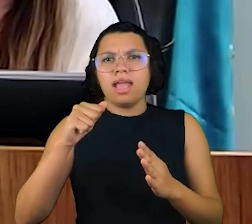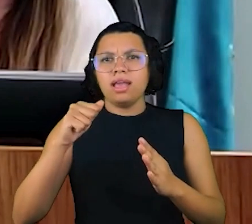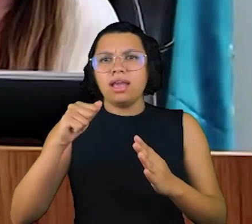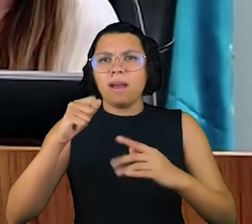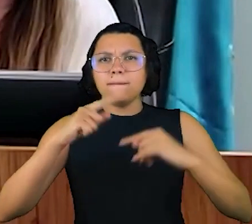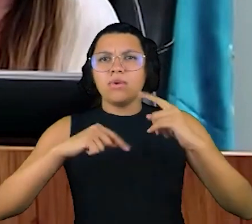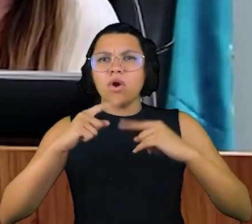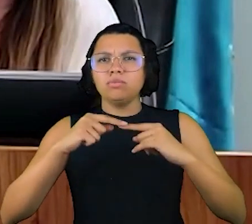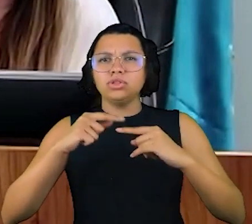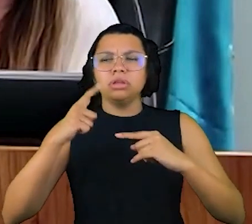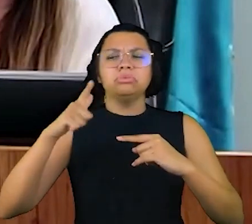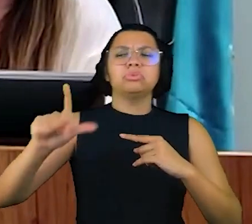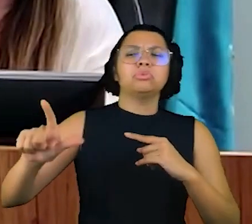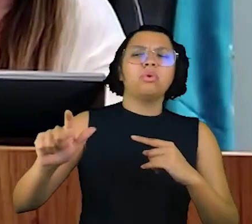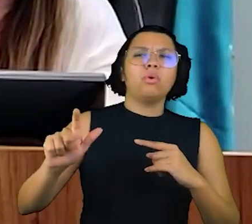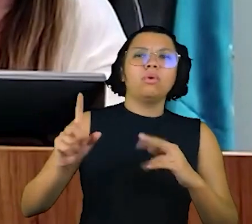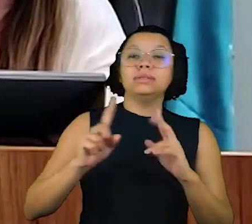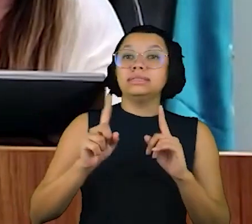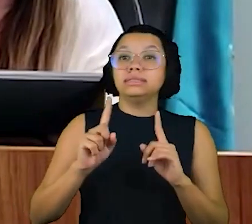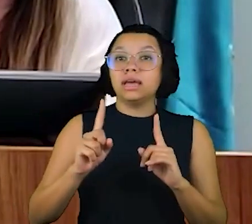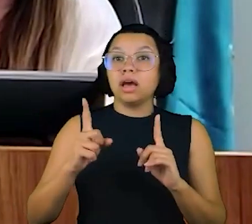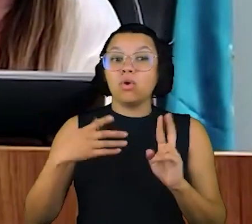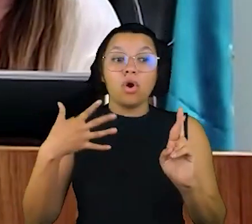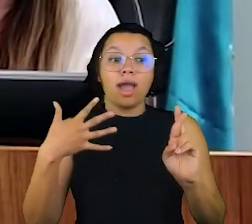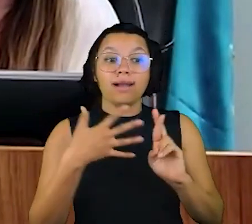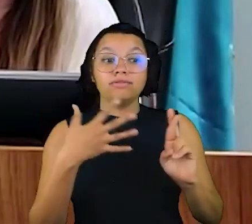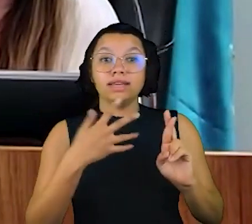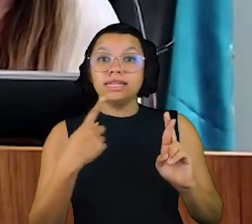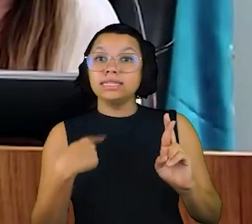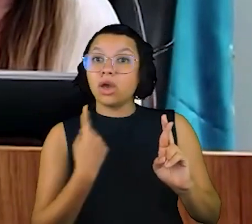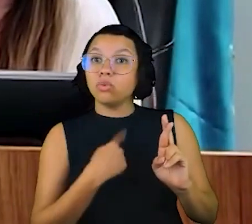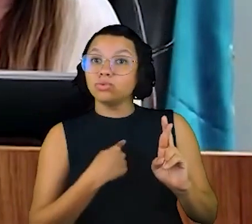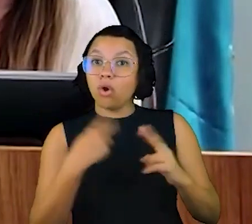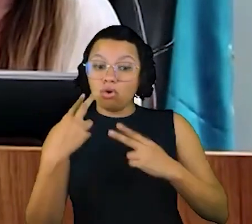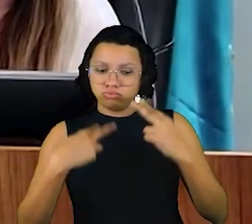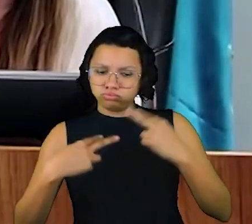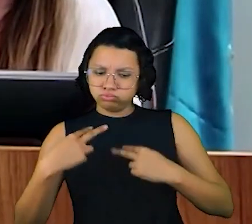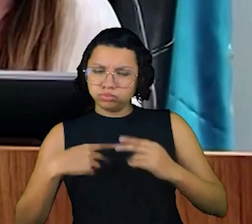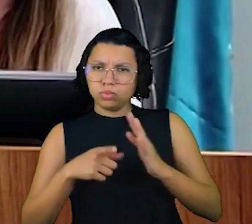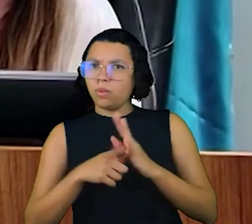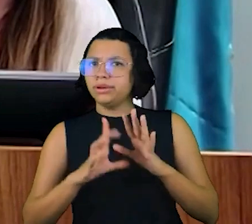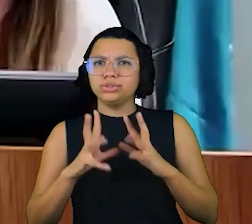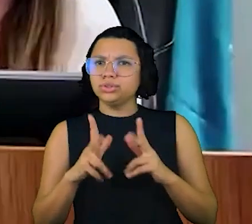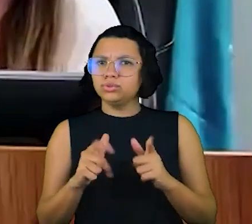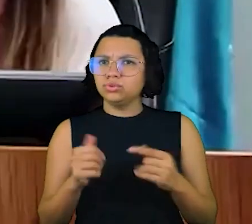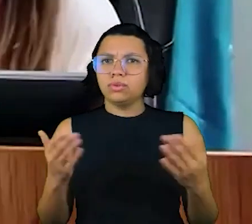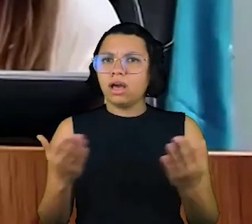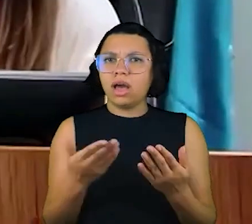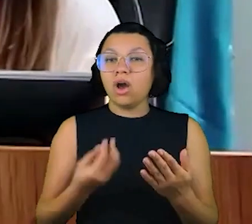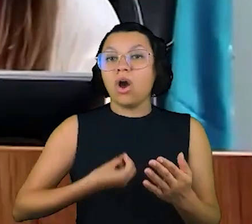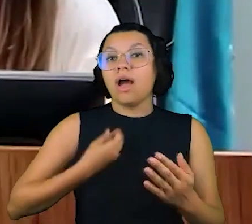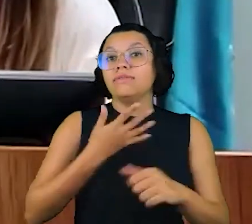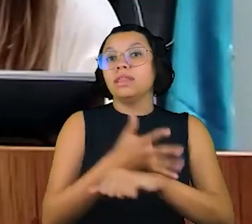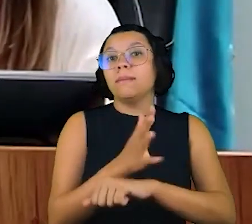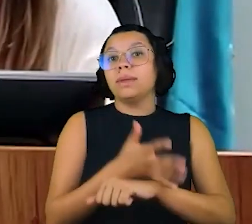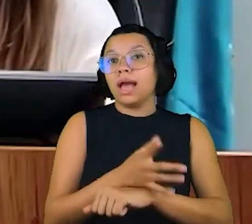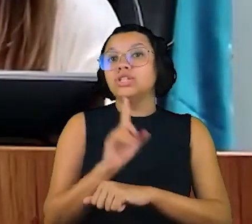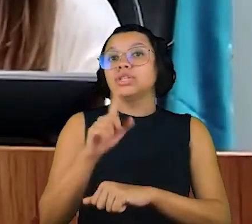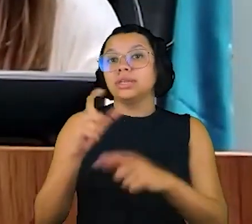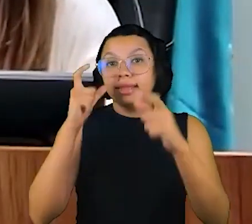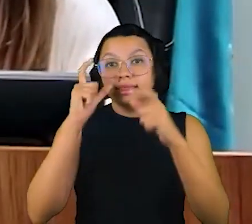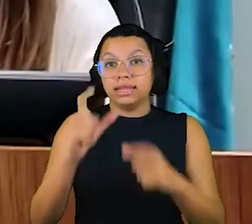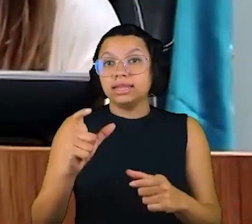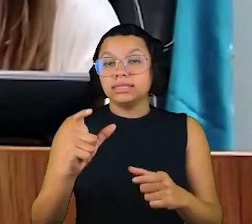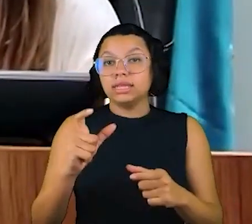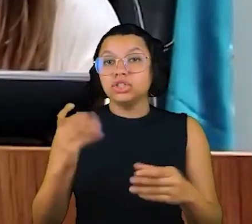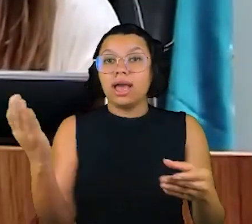por objeto o alheio. Tomemos o nosso referencial antes de tudo. Agora, vamos para a vida prática, que é aquela